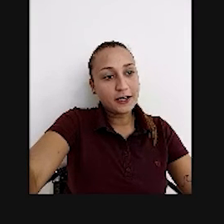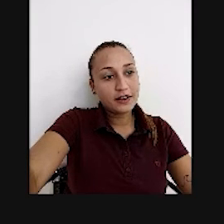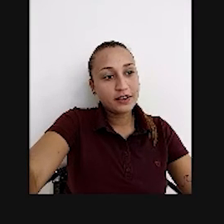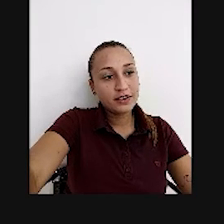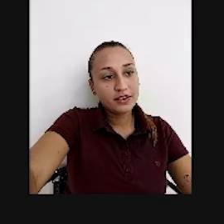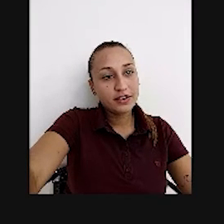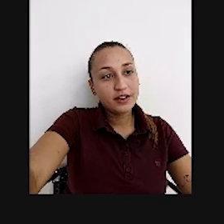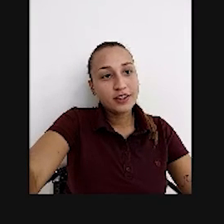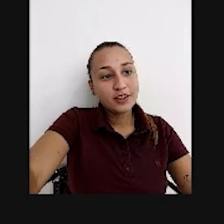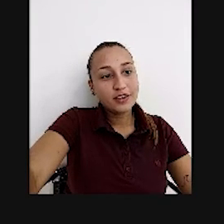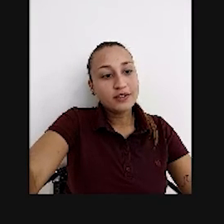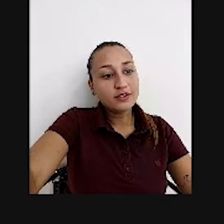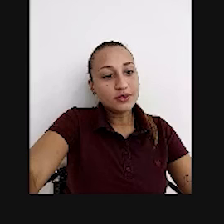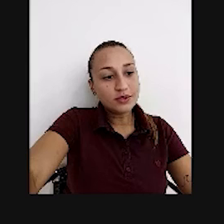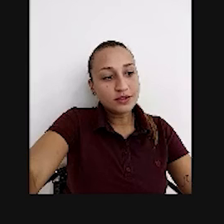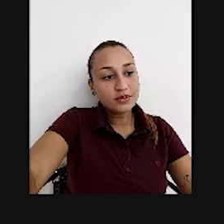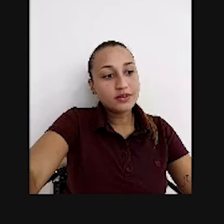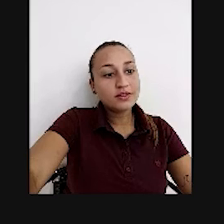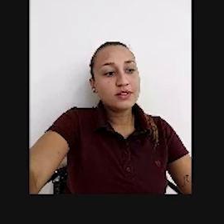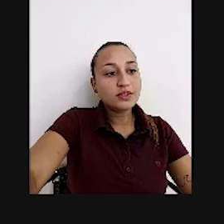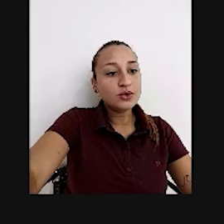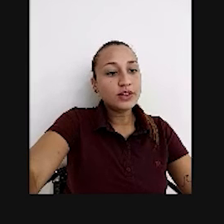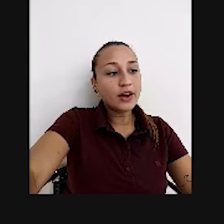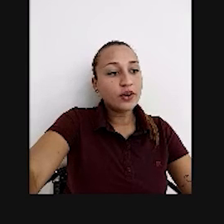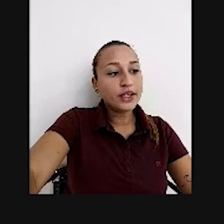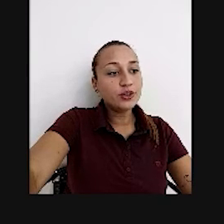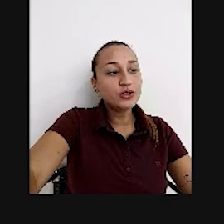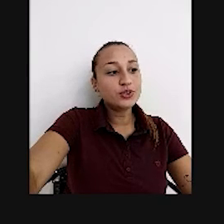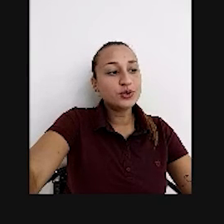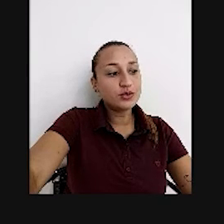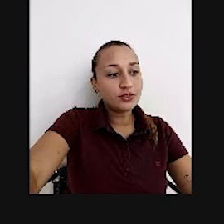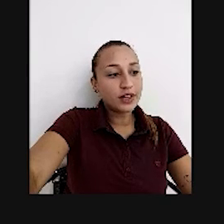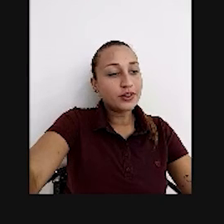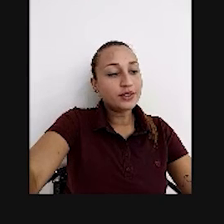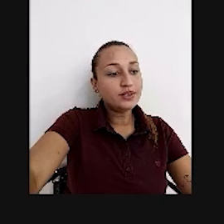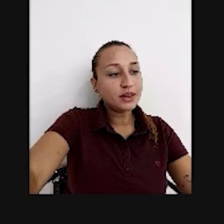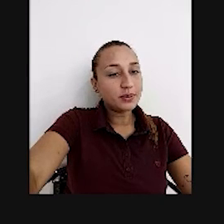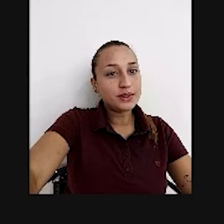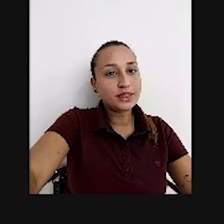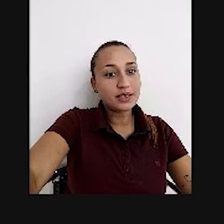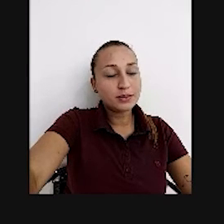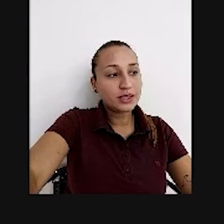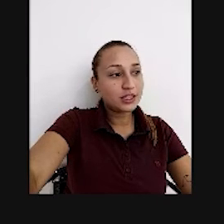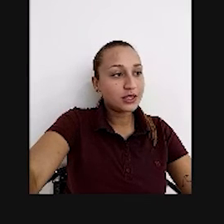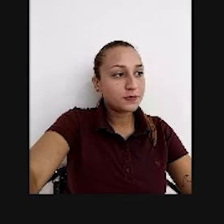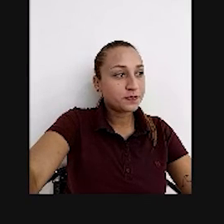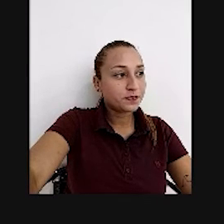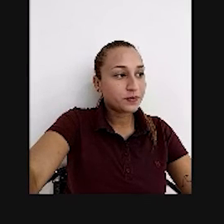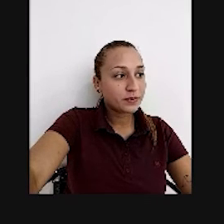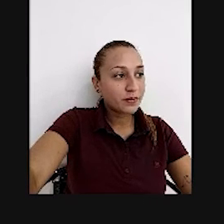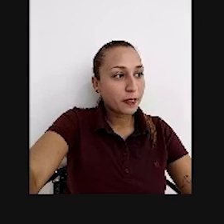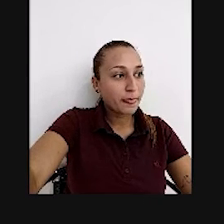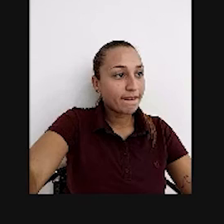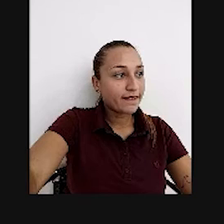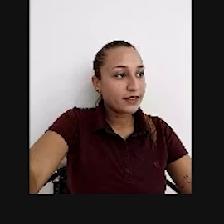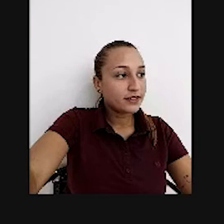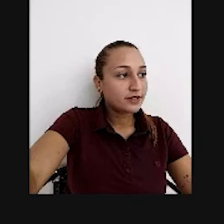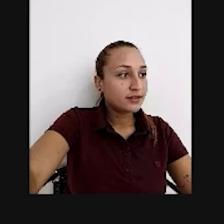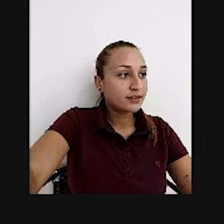o comportamento da peça nessa simulação. No decorrer do tempo, exatamente.